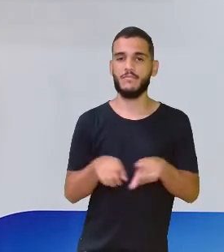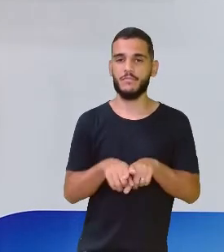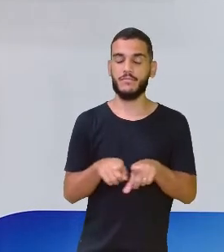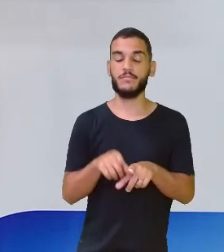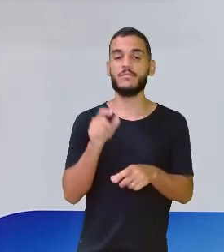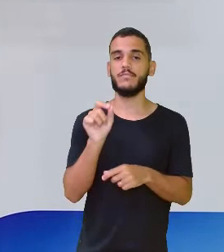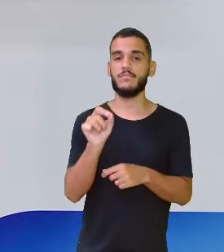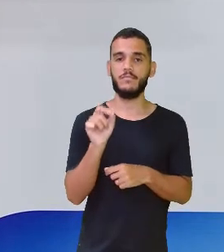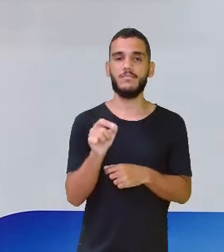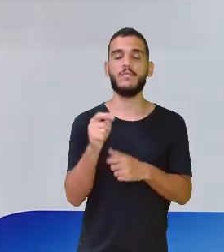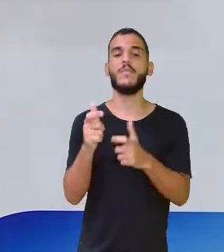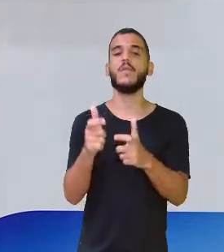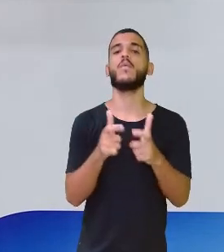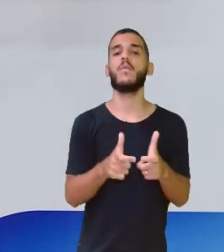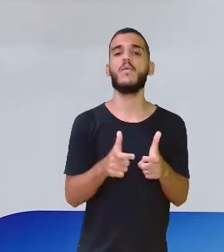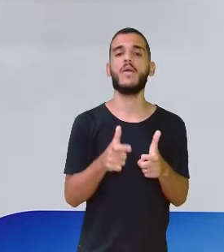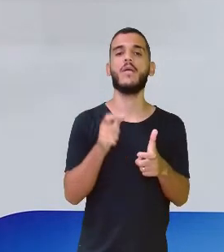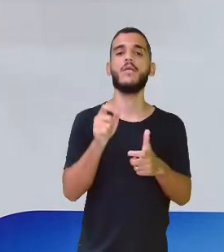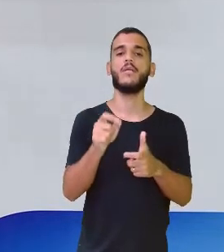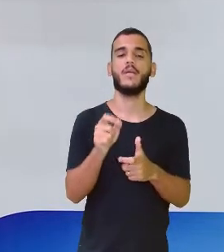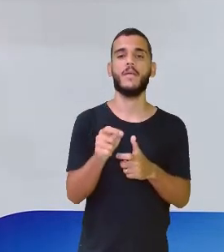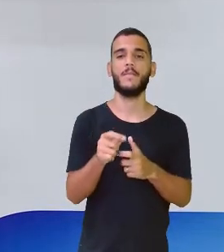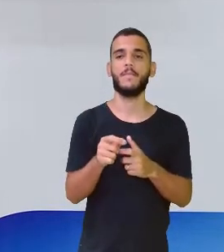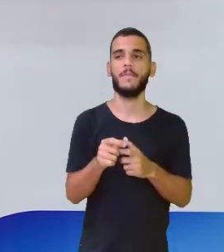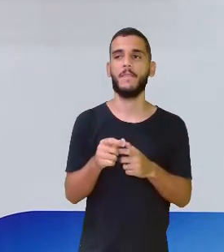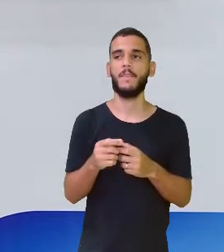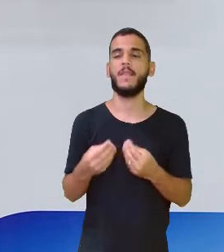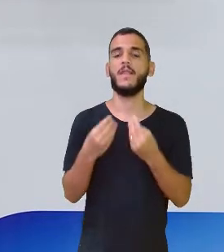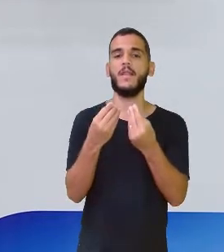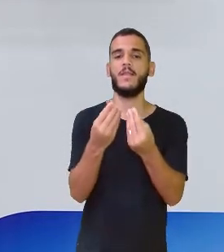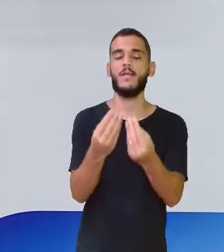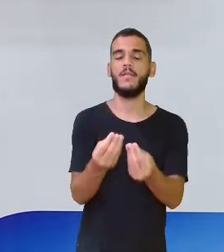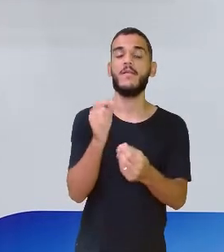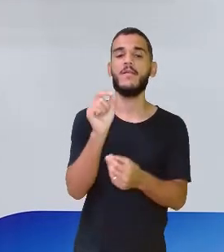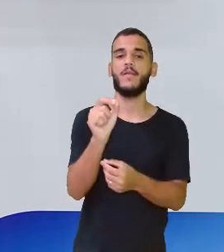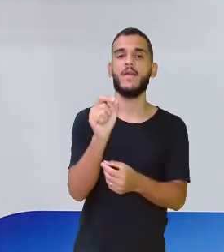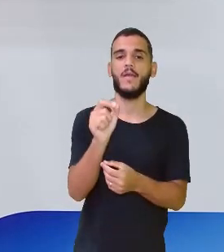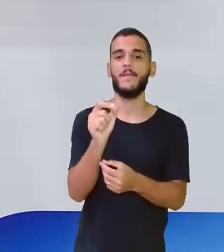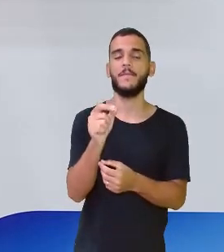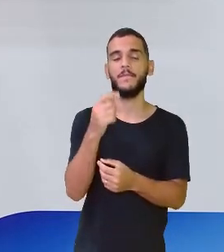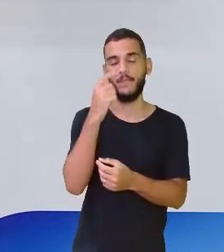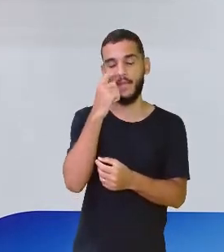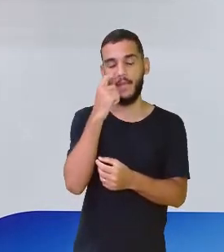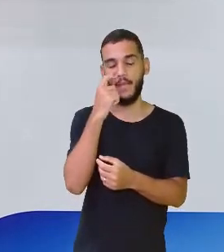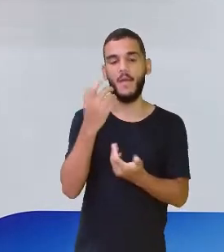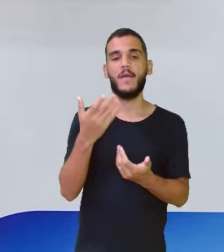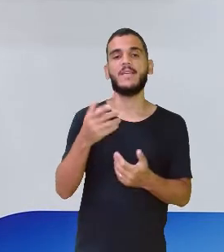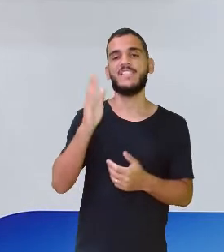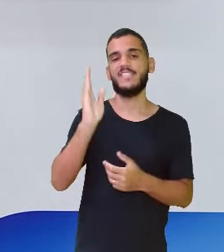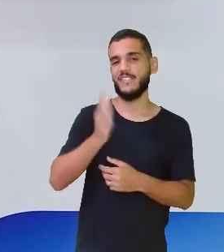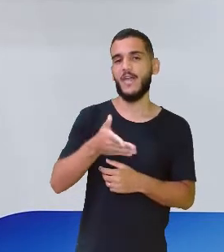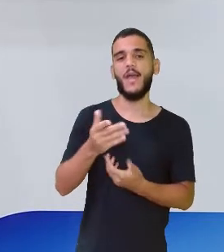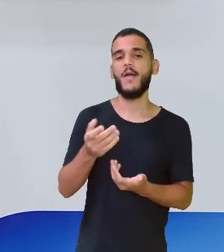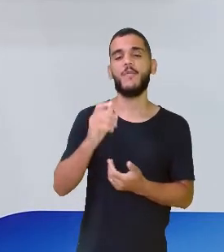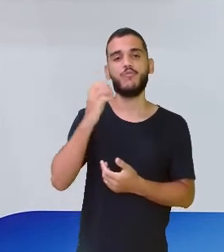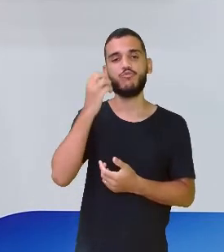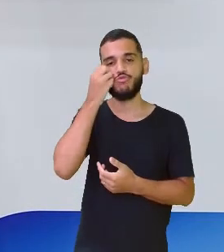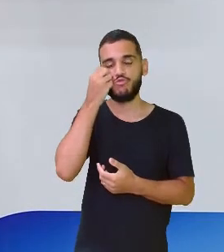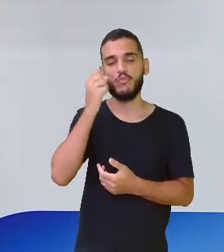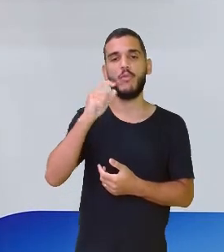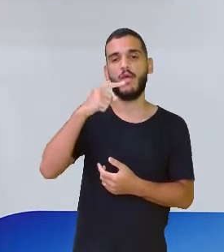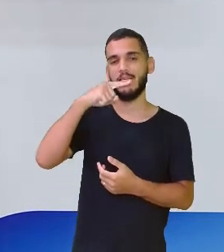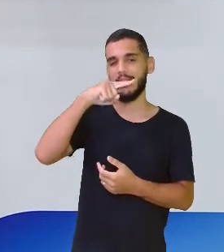provavelmente, deve ser o local para onde eles levavam já o caldo da cana já apurado,